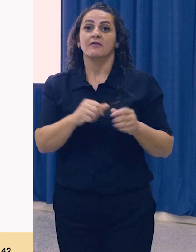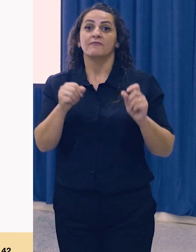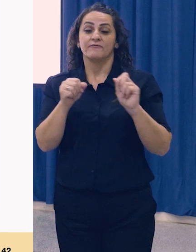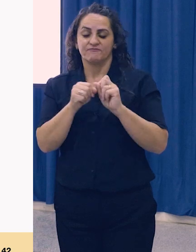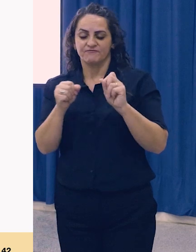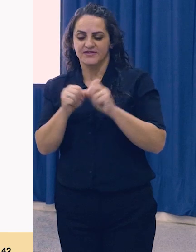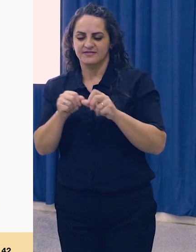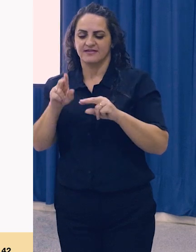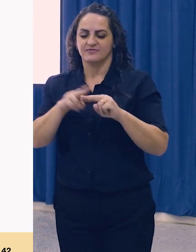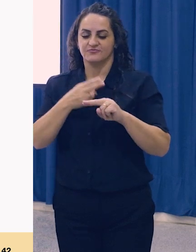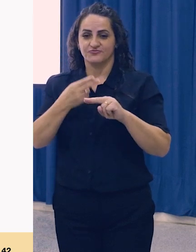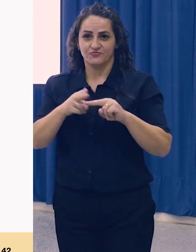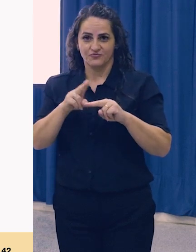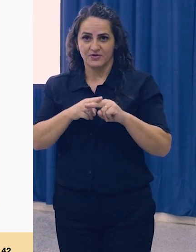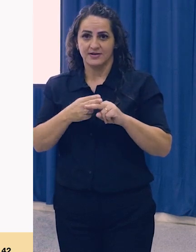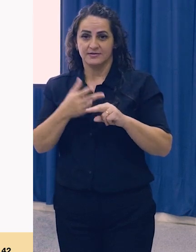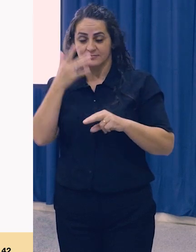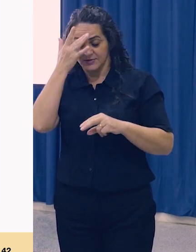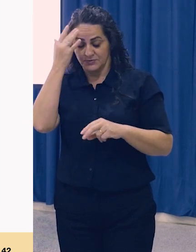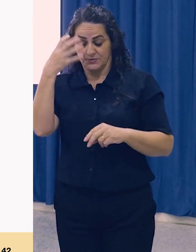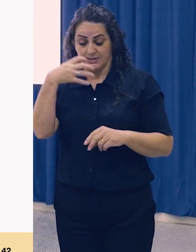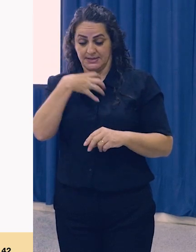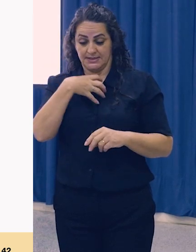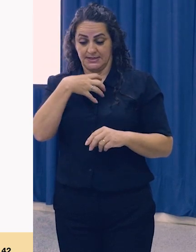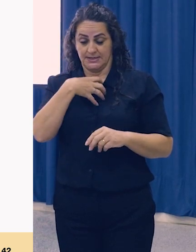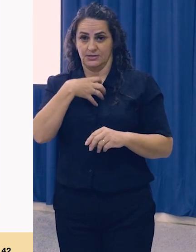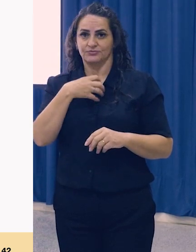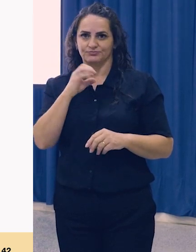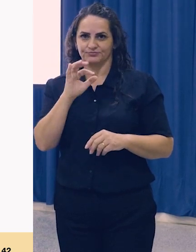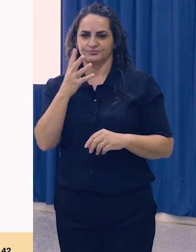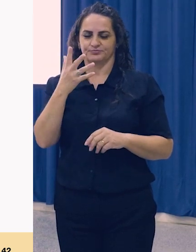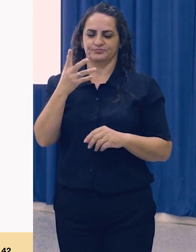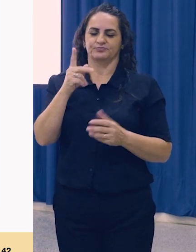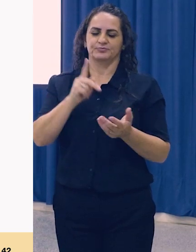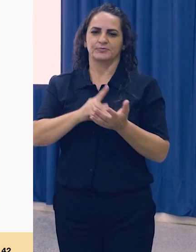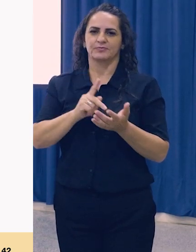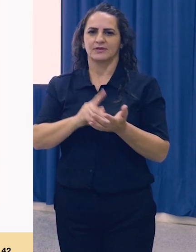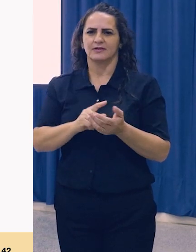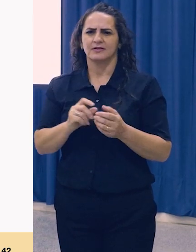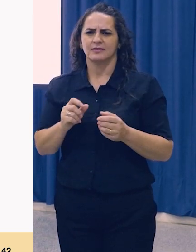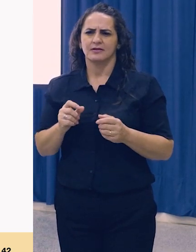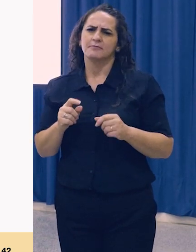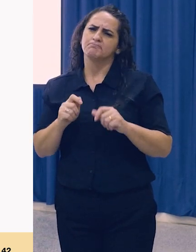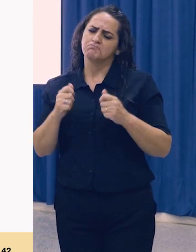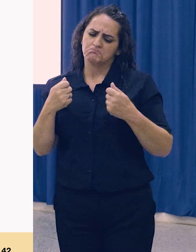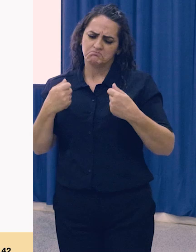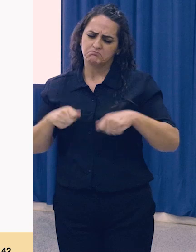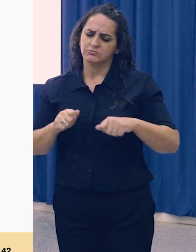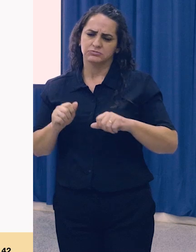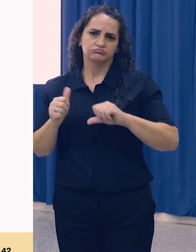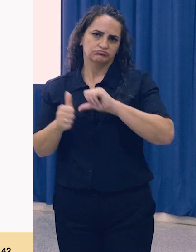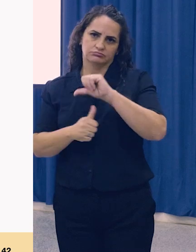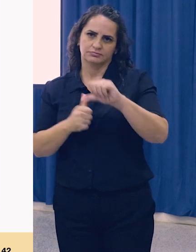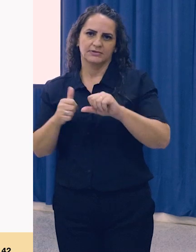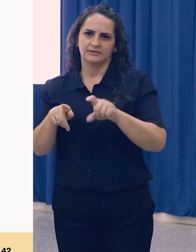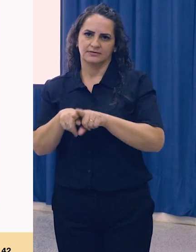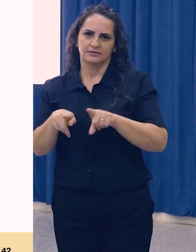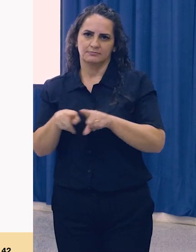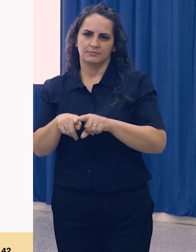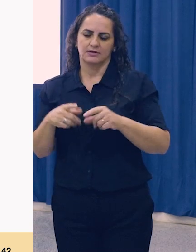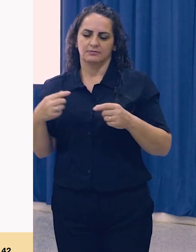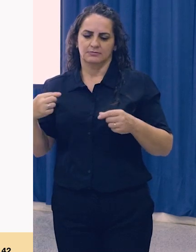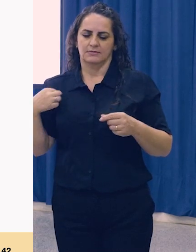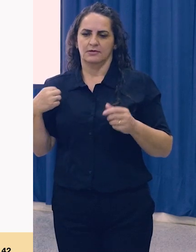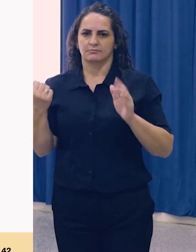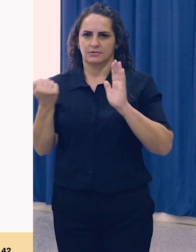chocolate para a pessoa se sentir nesse universo do filme. Claro, daí pode ser outras coisas, como estampas de camiseta, Funkos Pops,